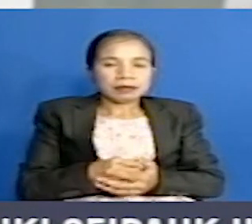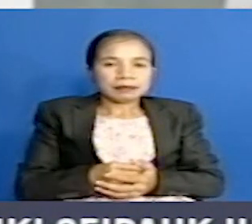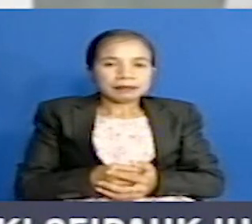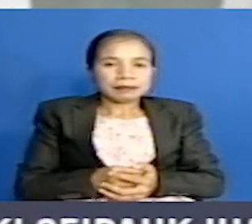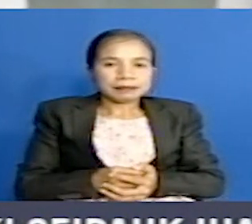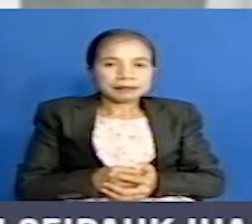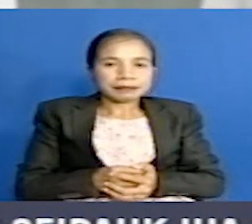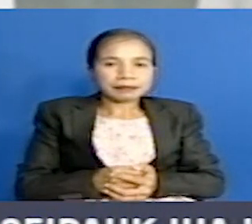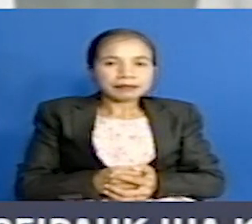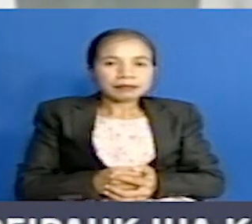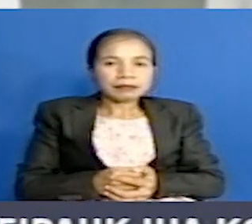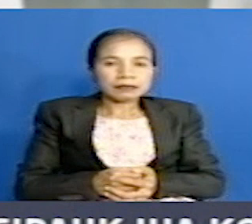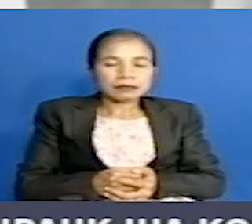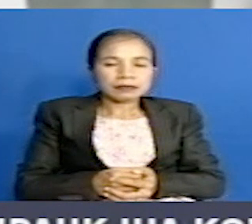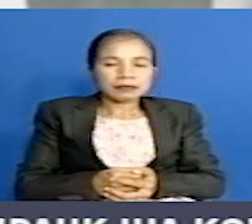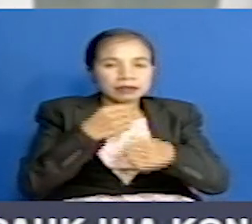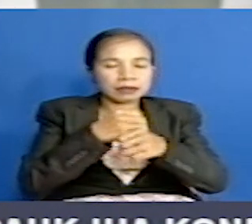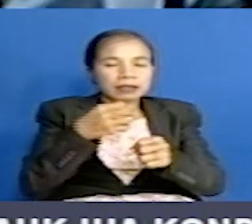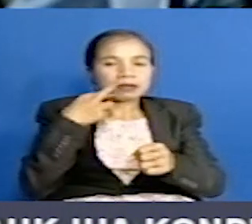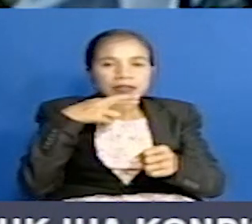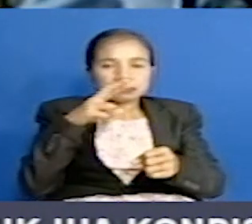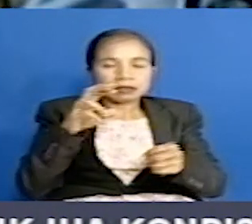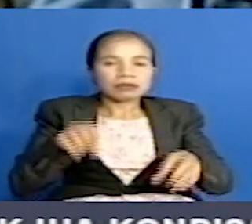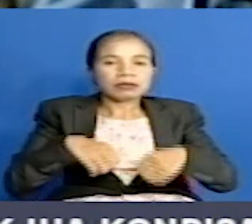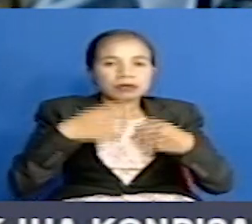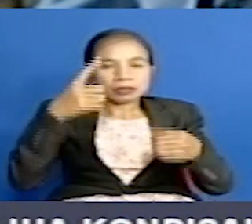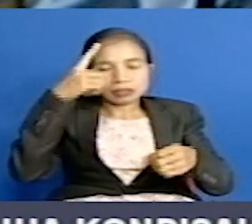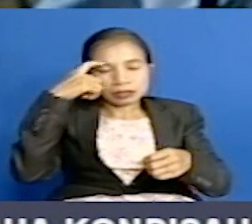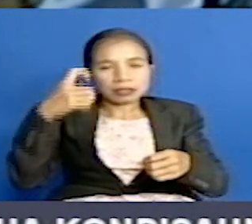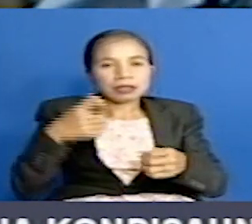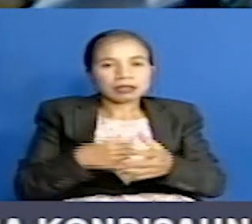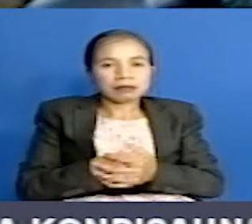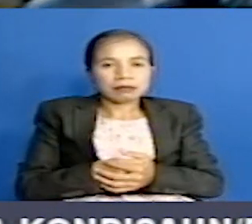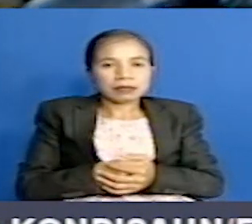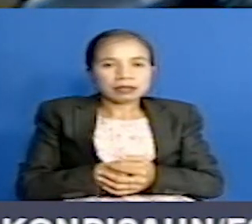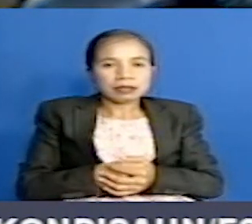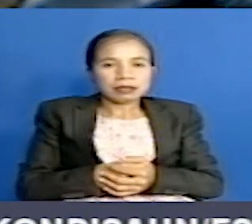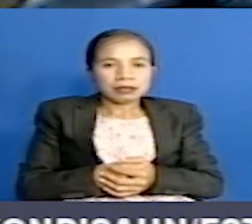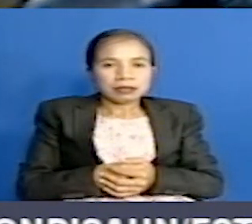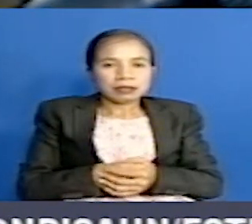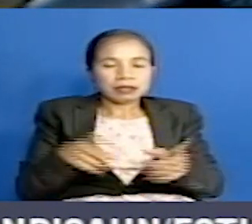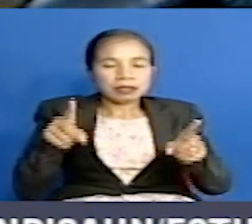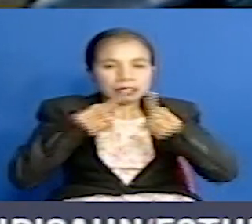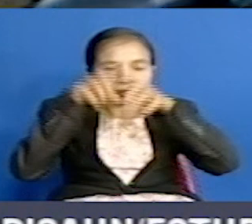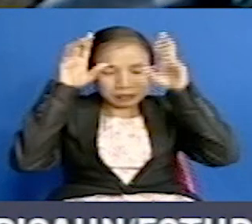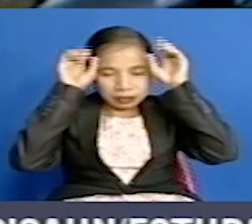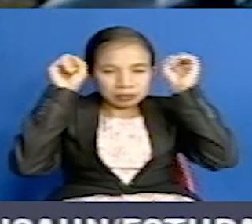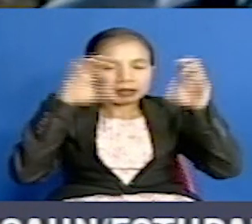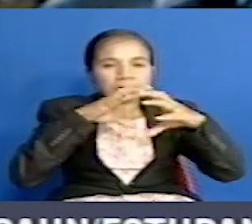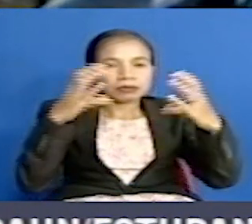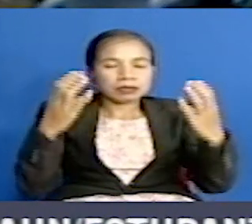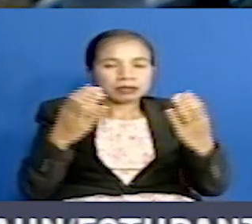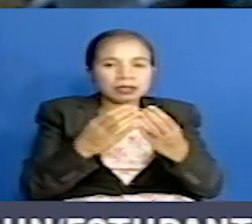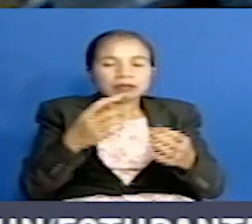para nini abe lalau kun nini resultado ni launsa tamba ini oyan sawin presiden di